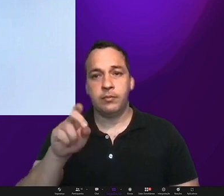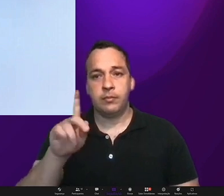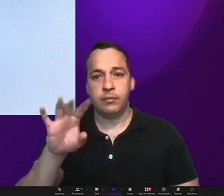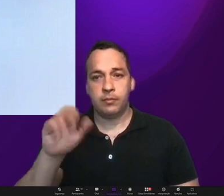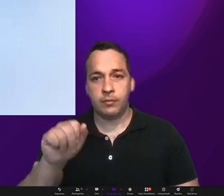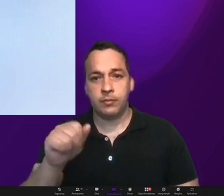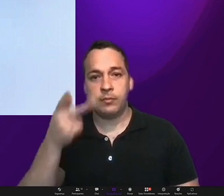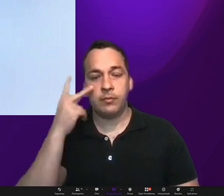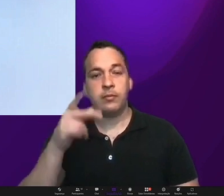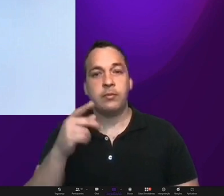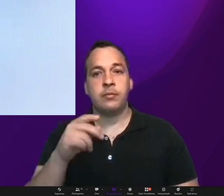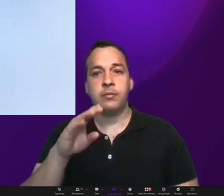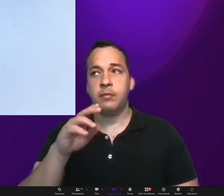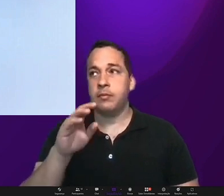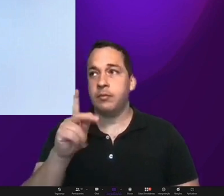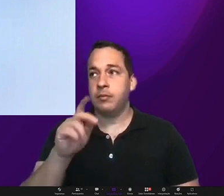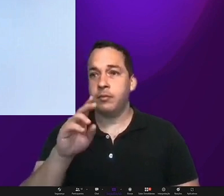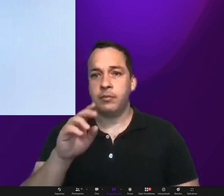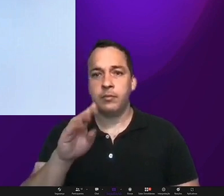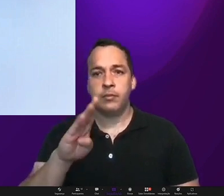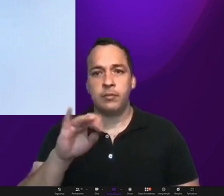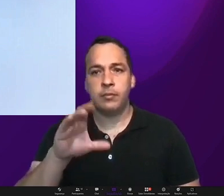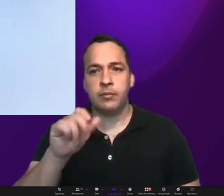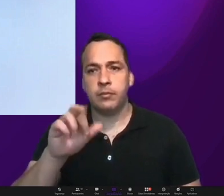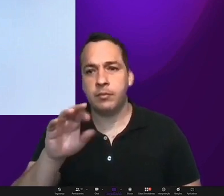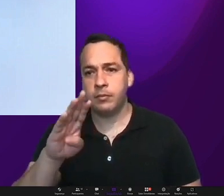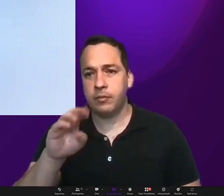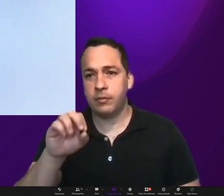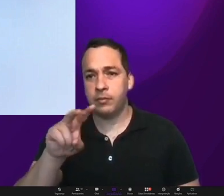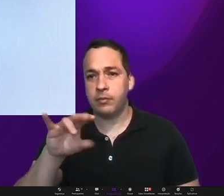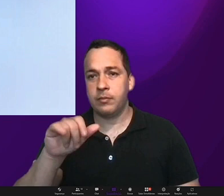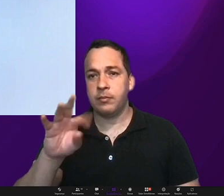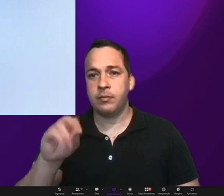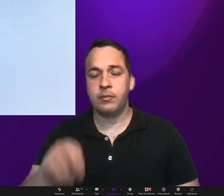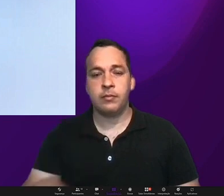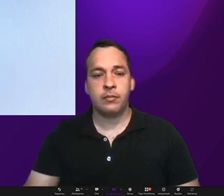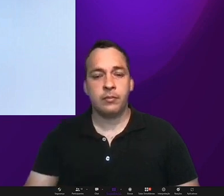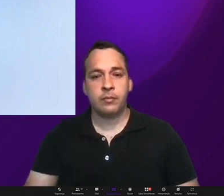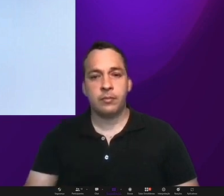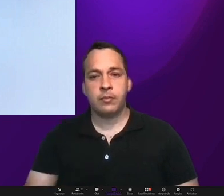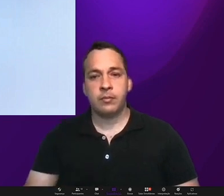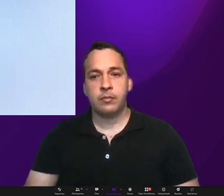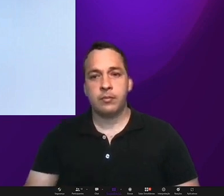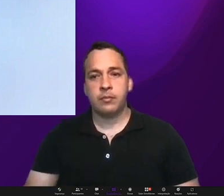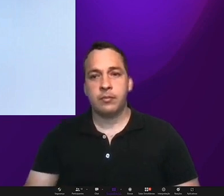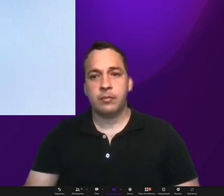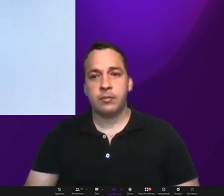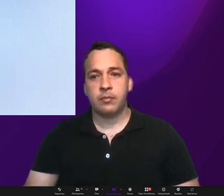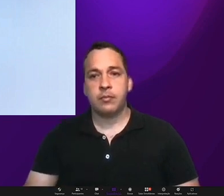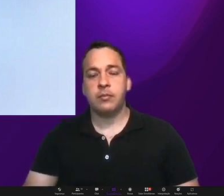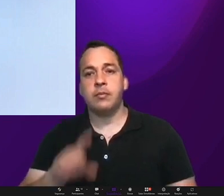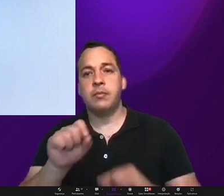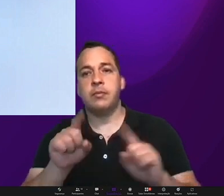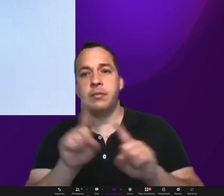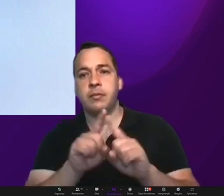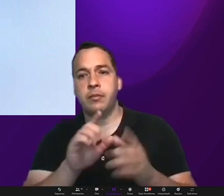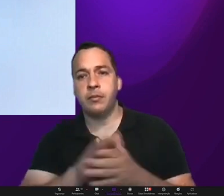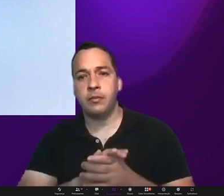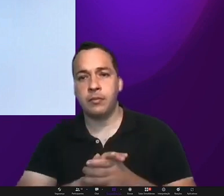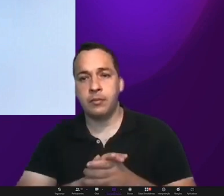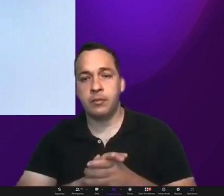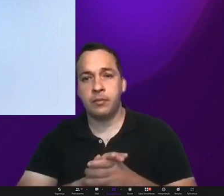bicarbonato, e isso começou. Nós tivemos o acetato, nós tivemos o lactato, e agora nós temos